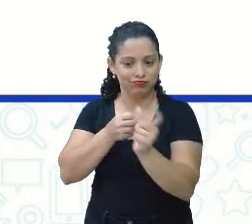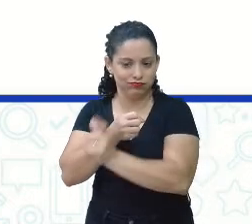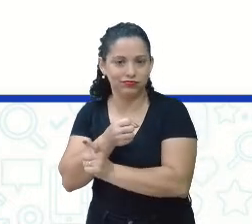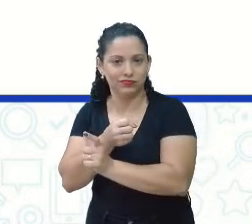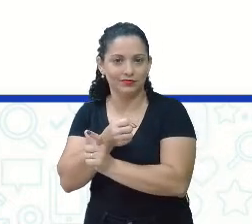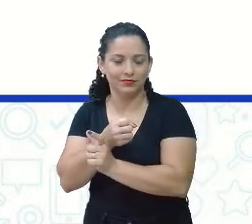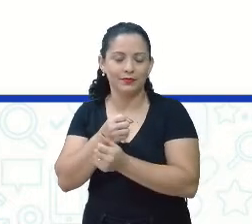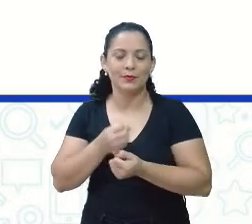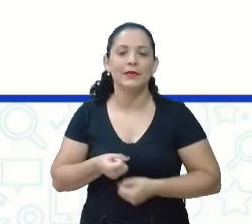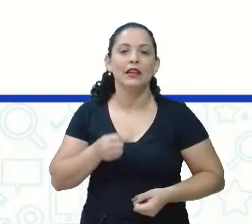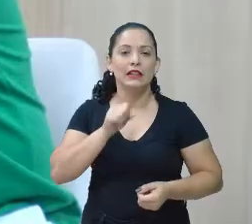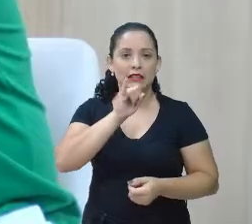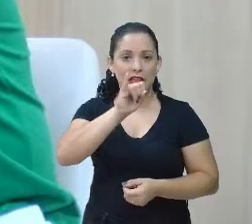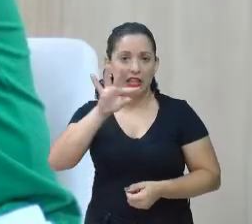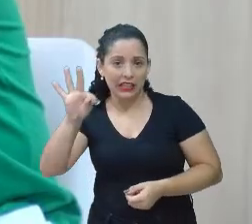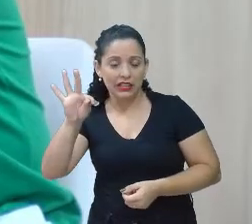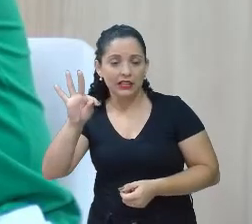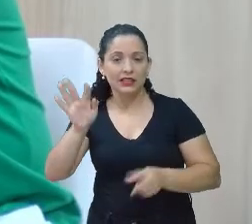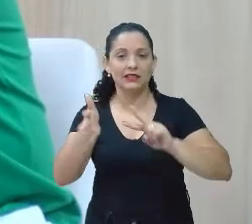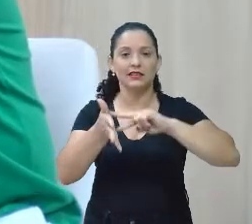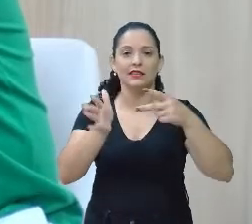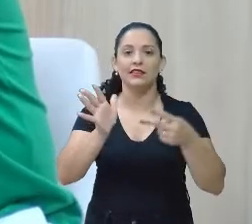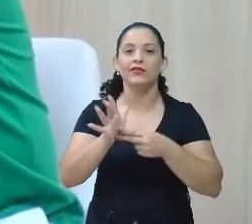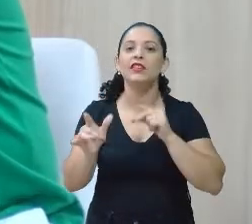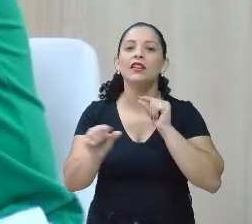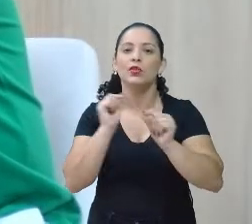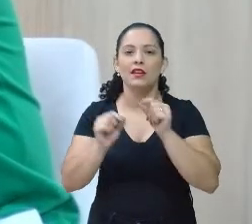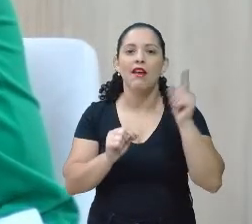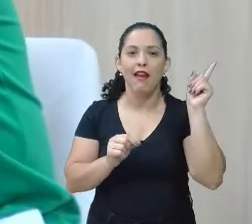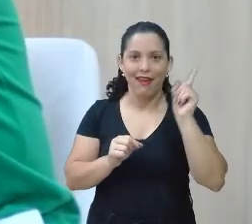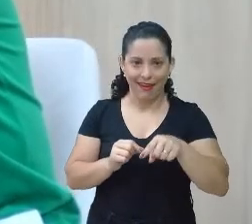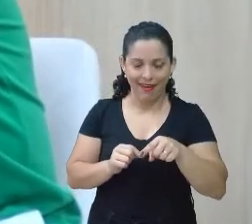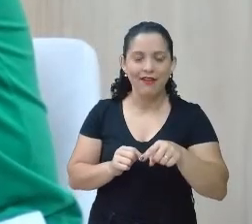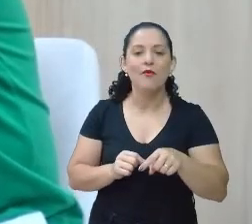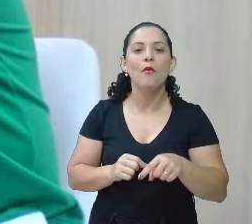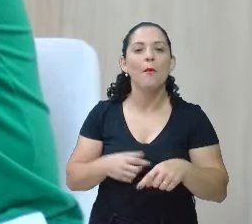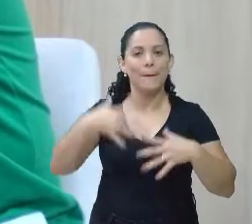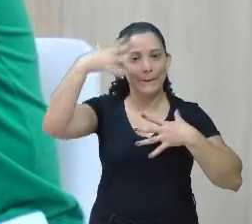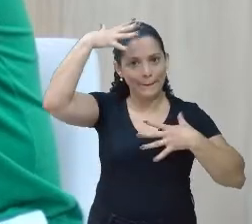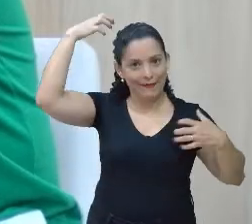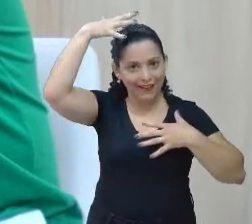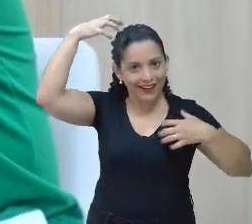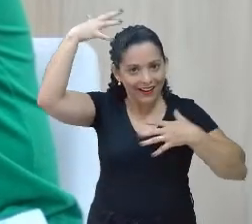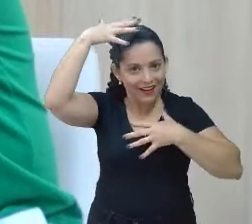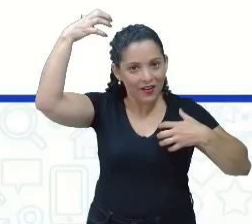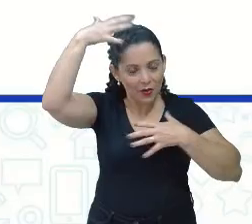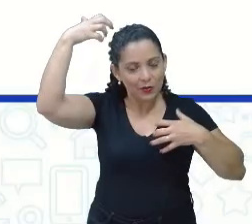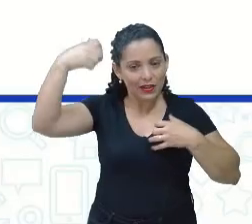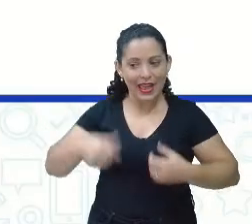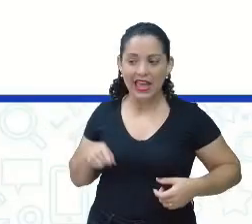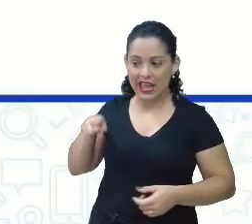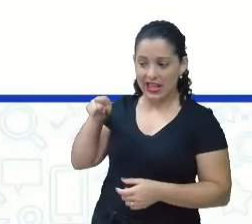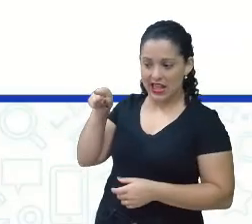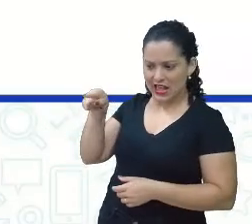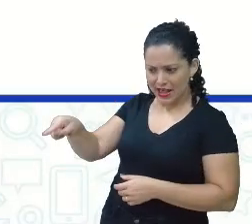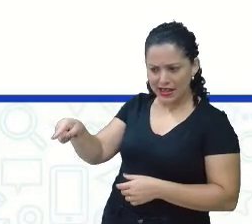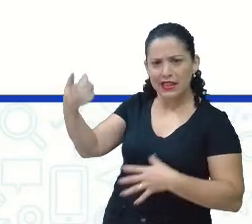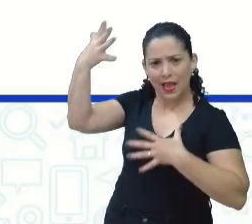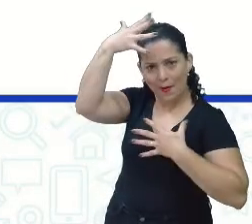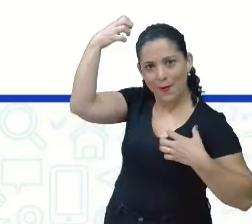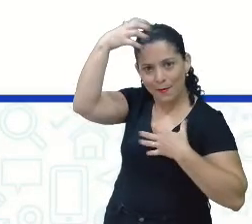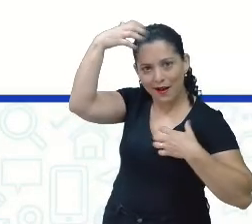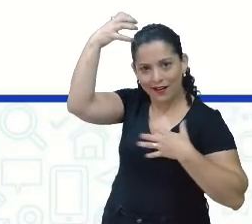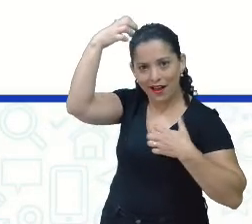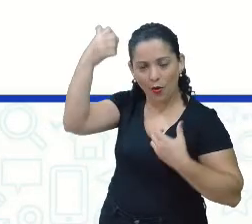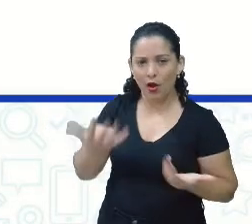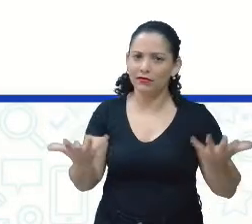monkey, ou seja, esse it está mostrando que a gente está dizendo é um macaco ou ele é um macaco. Então esse it tanto é o